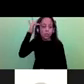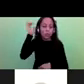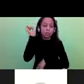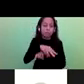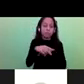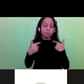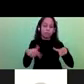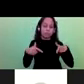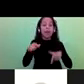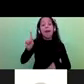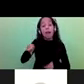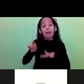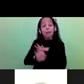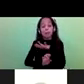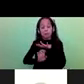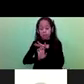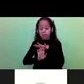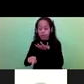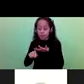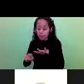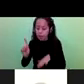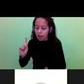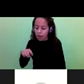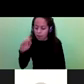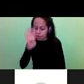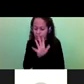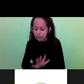Também de uma empresa, essa é de uma multinacional.